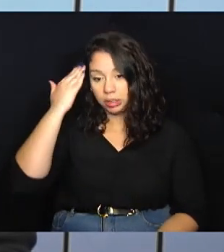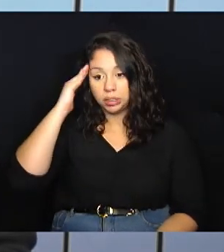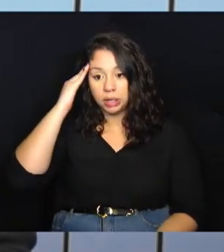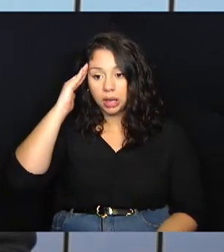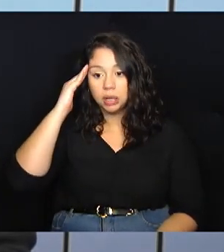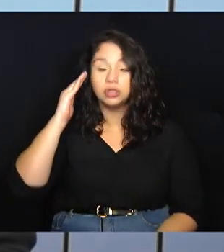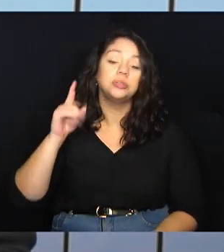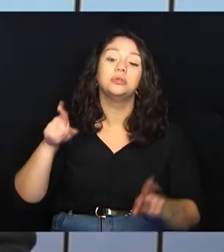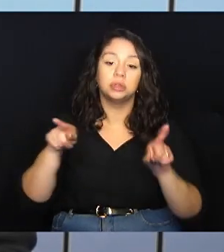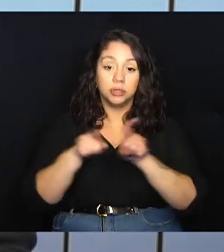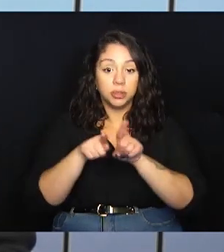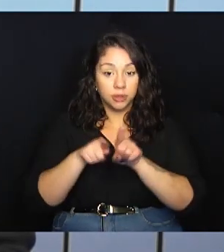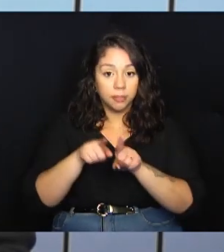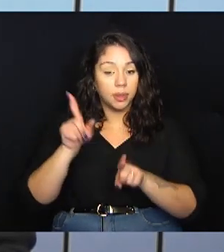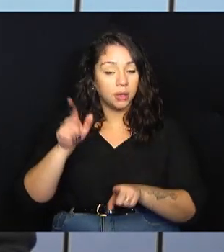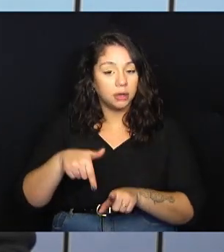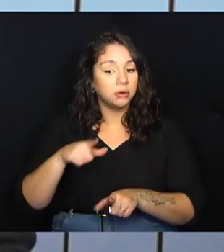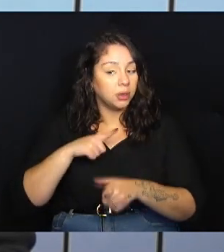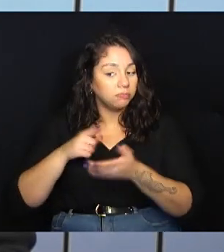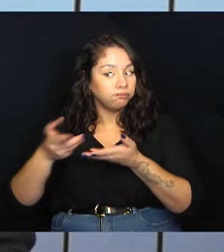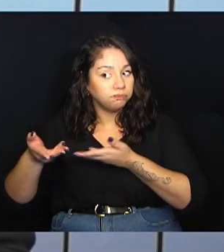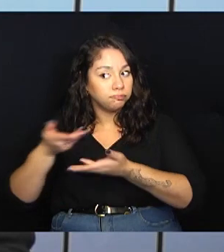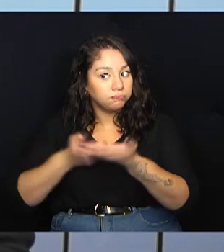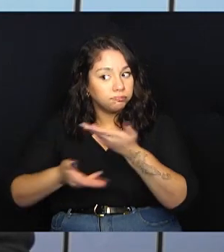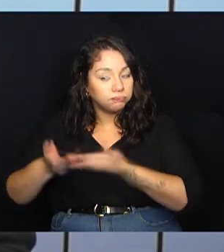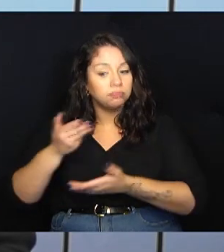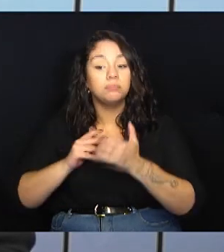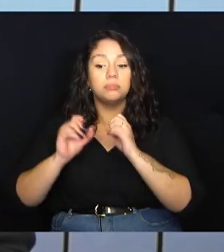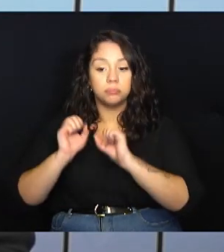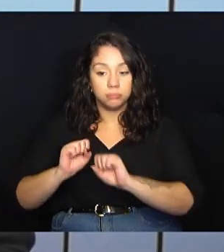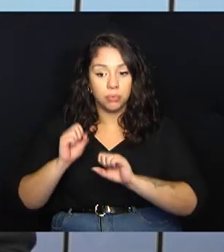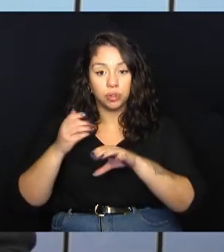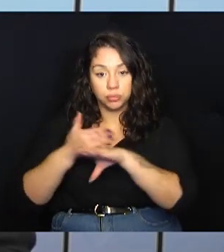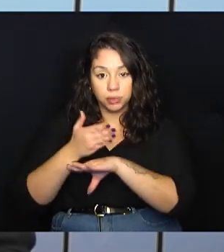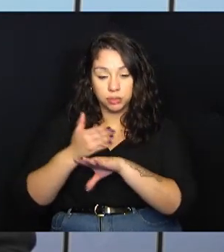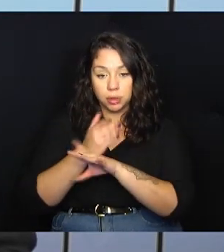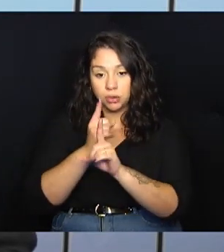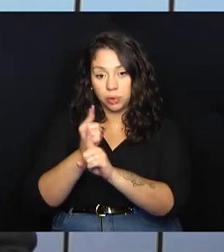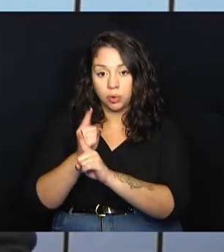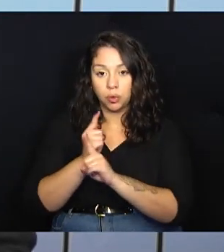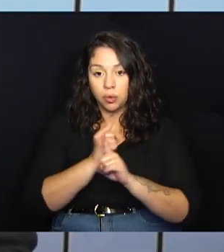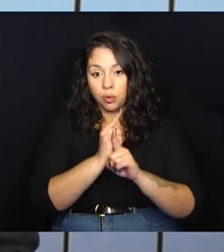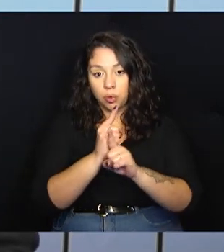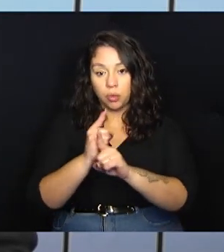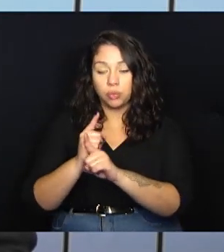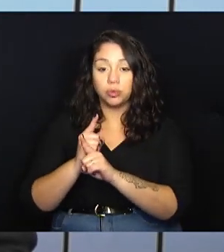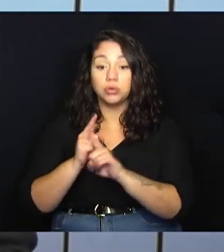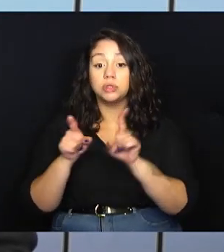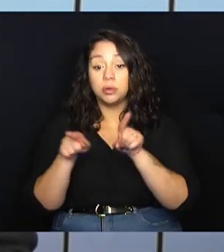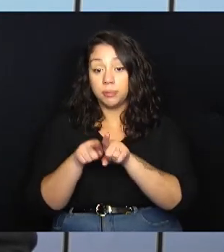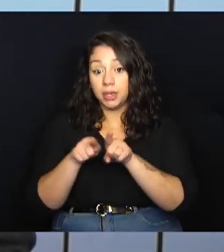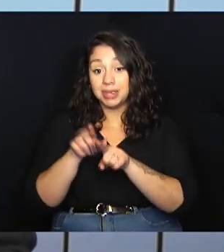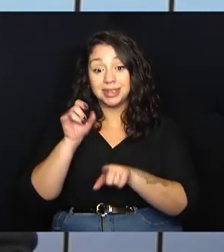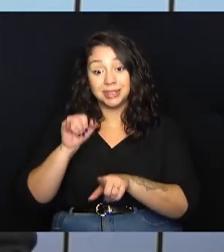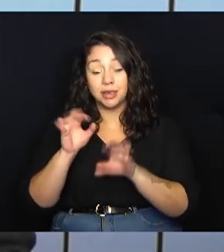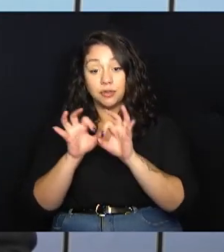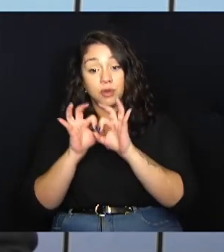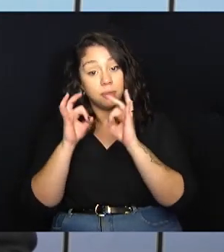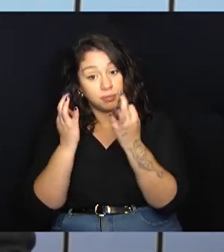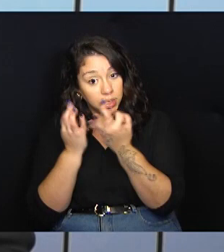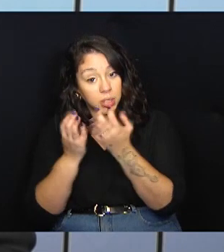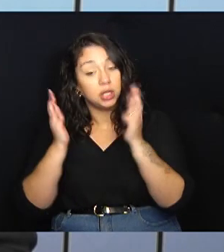eles também são ouvidos, eles também podem participar dos encontros de formação. E quando a família já